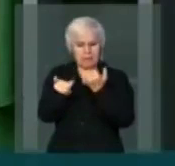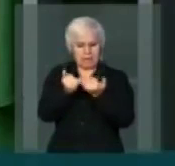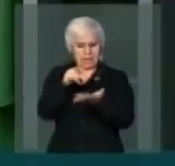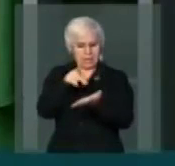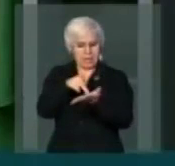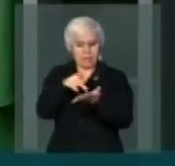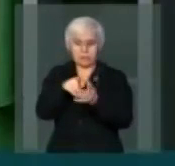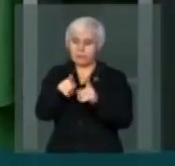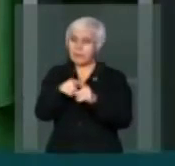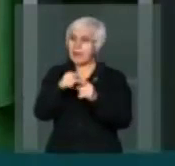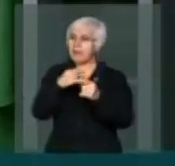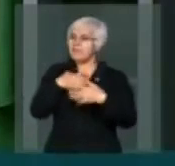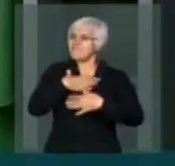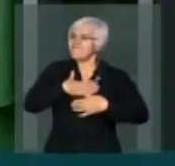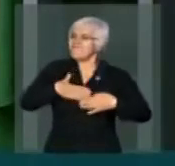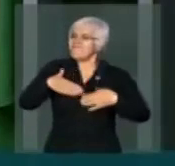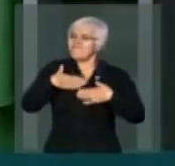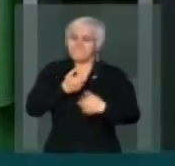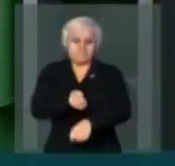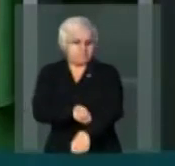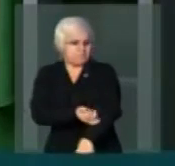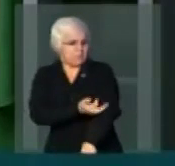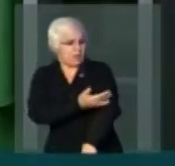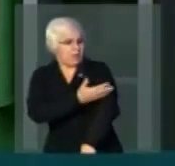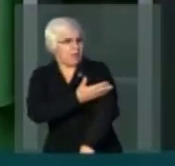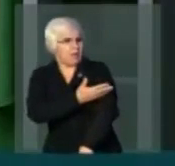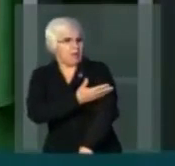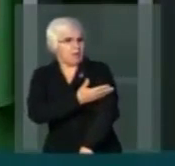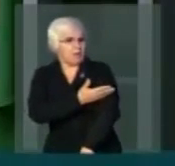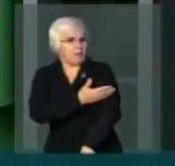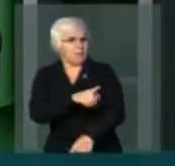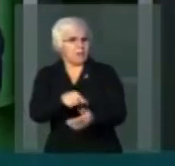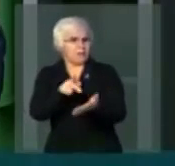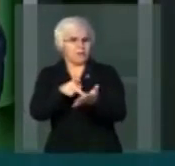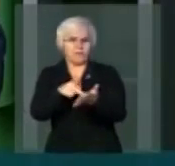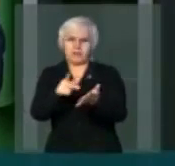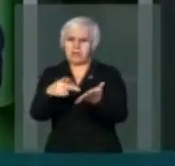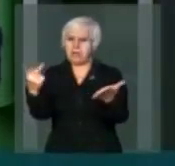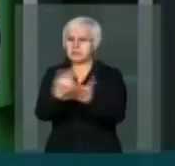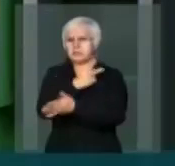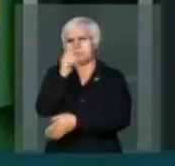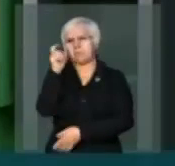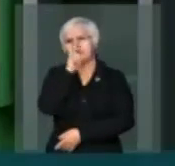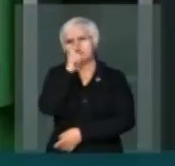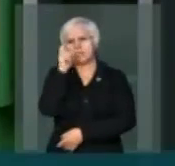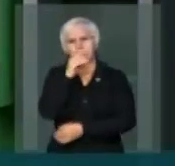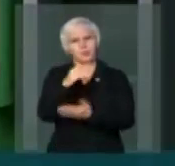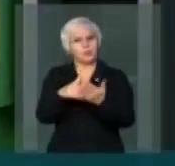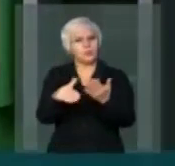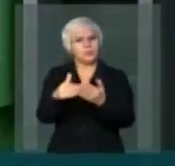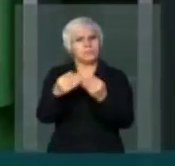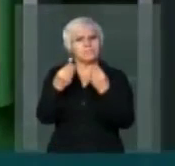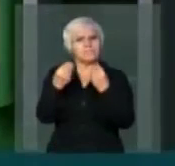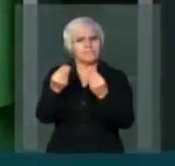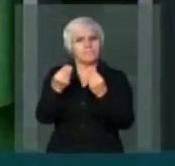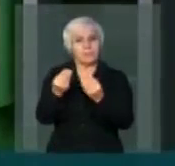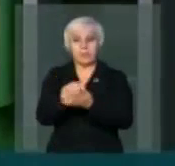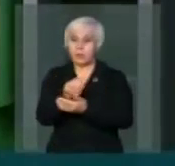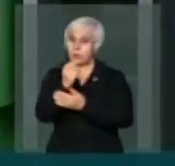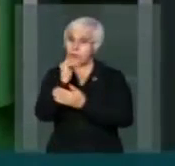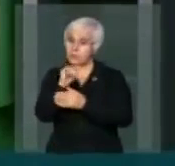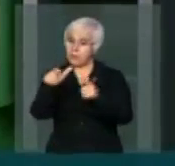emocionalismo piegas prevalece sobre os diagnósticos assertivos. Se é lugar